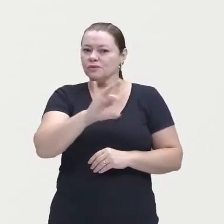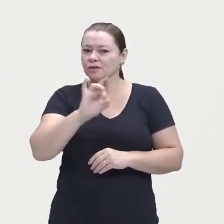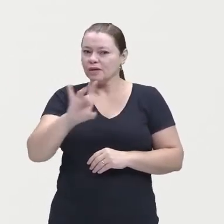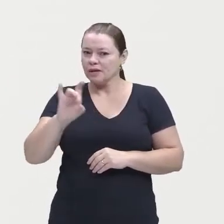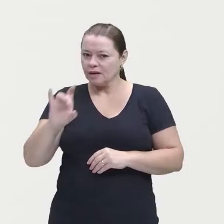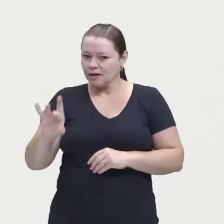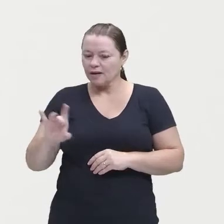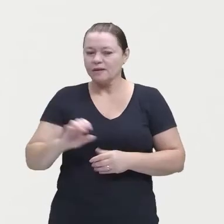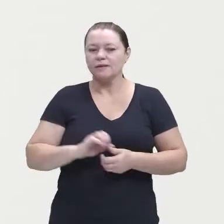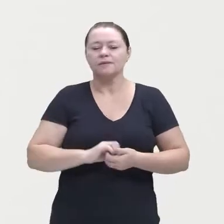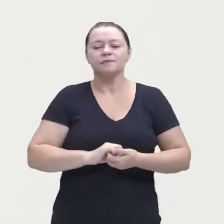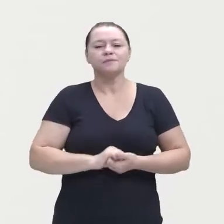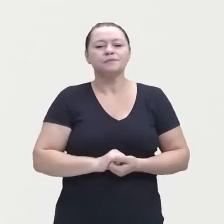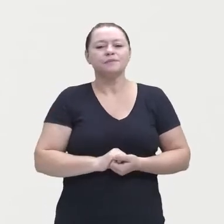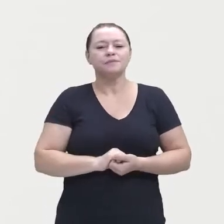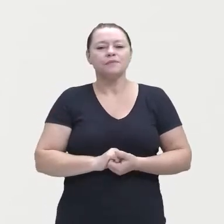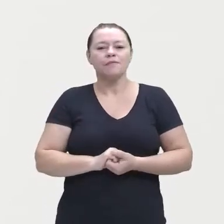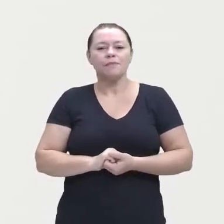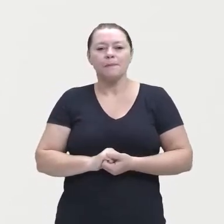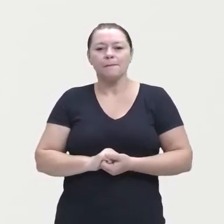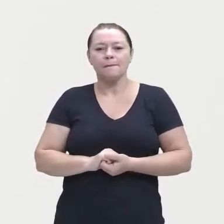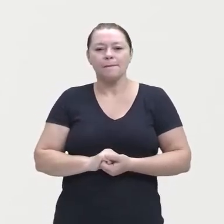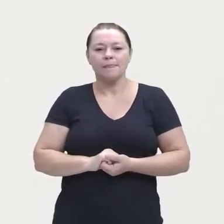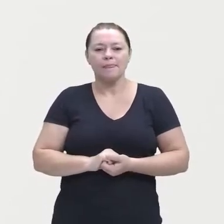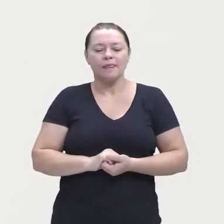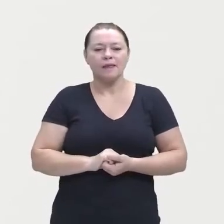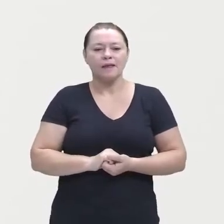quadrinho abaixo.